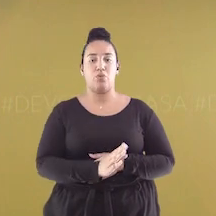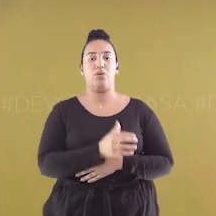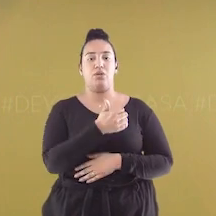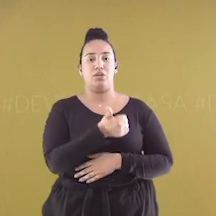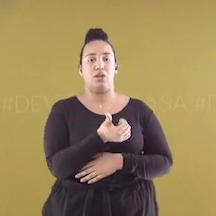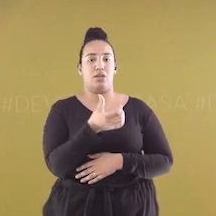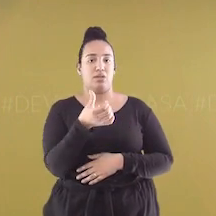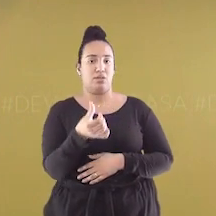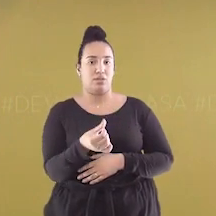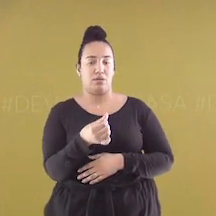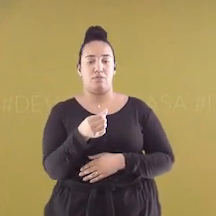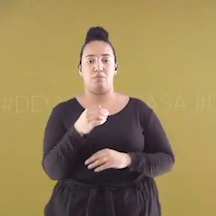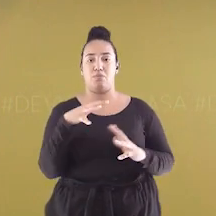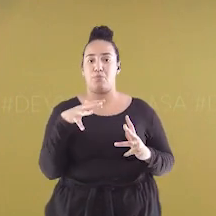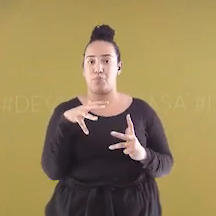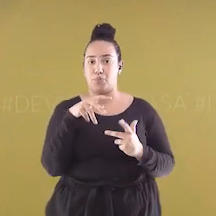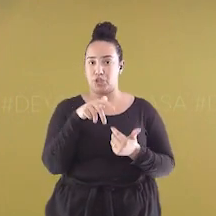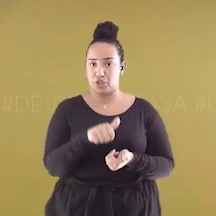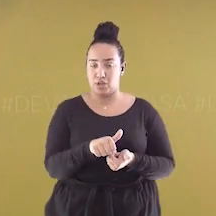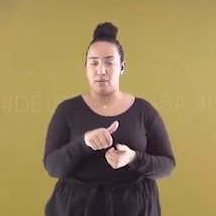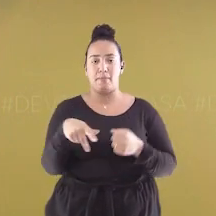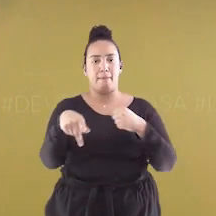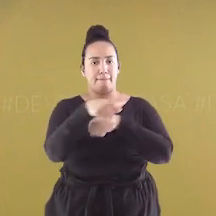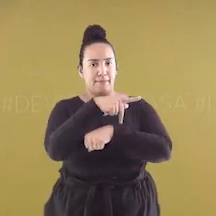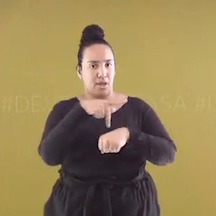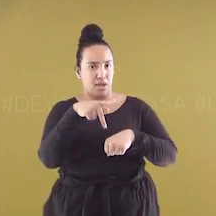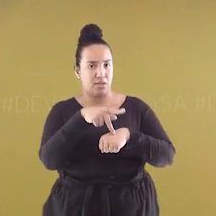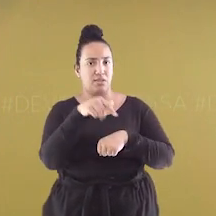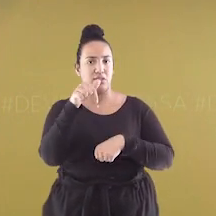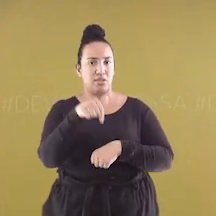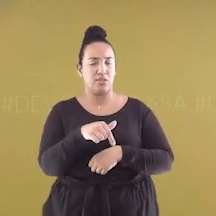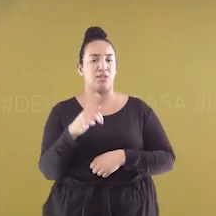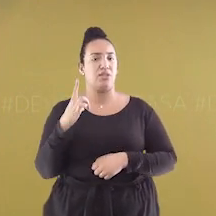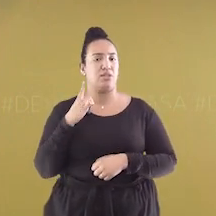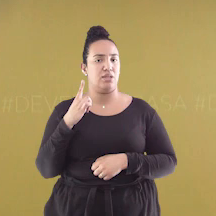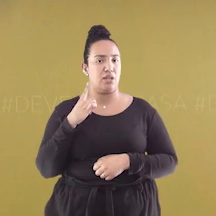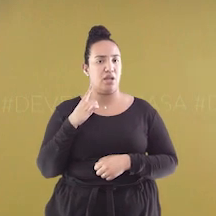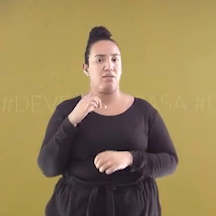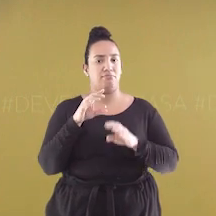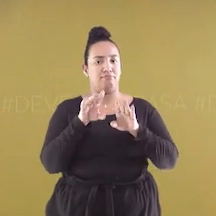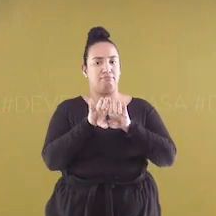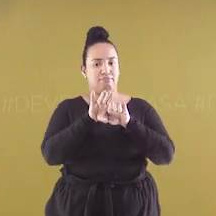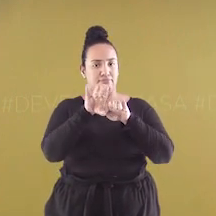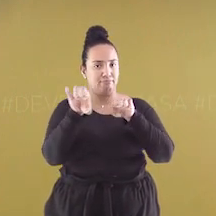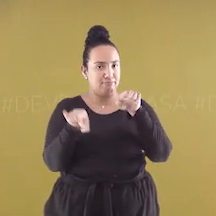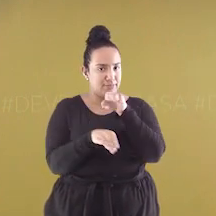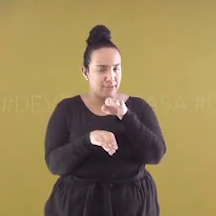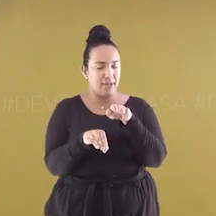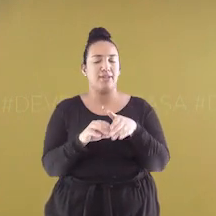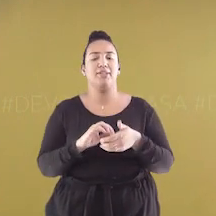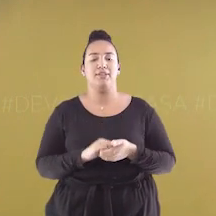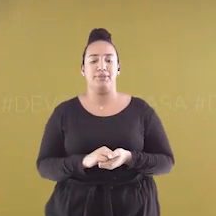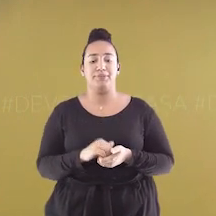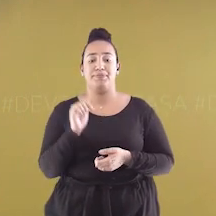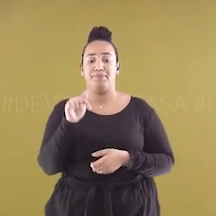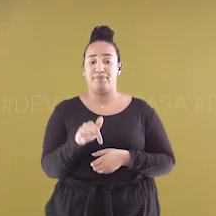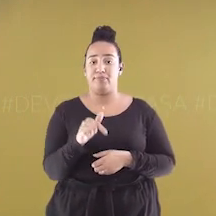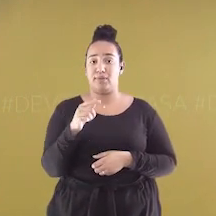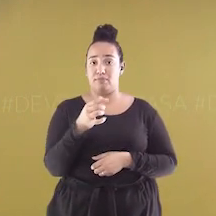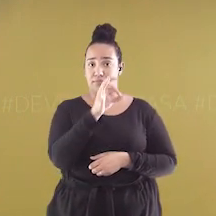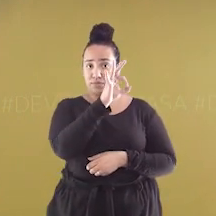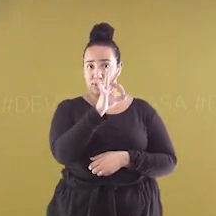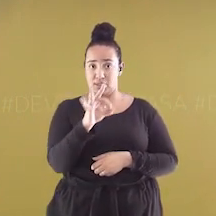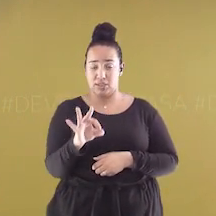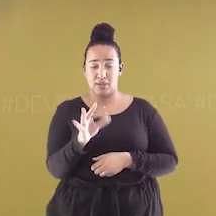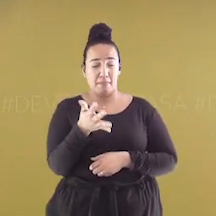16ª posição mundial de países que apresentam maior média de desigualdade, com uma porcentagem